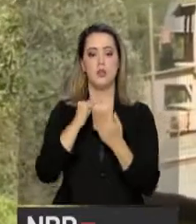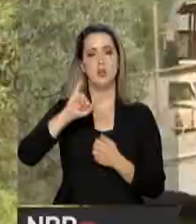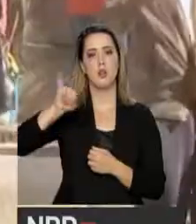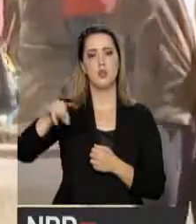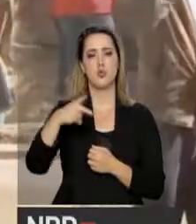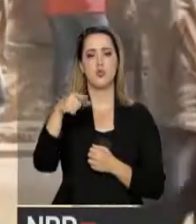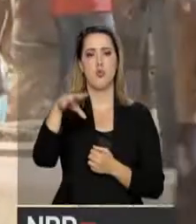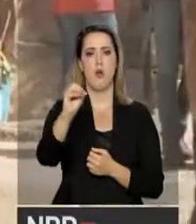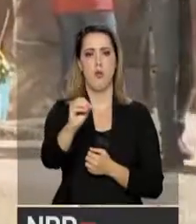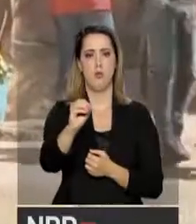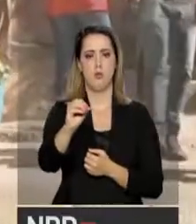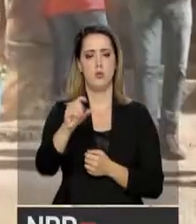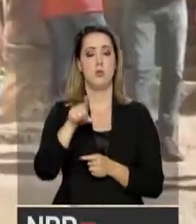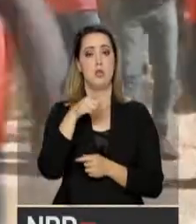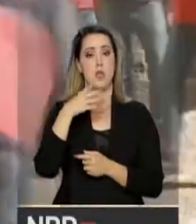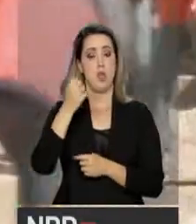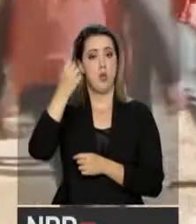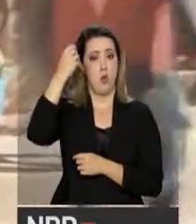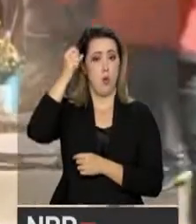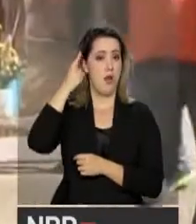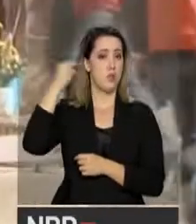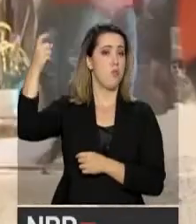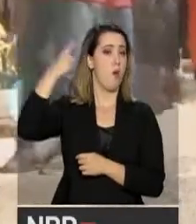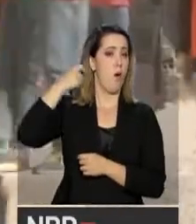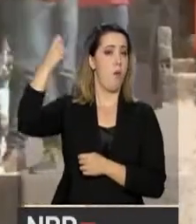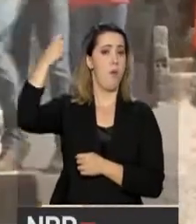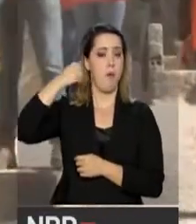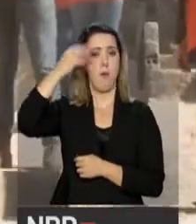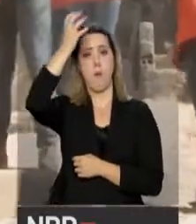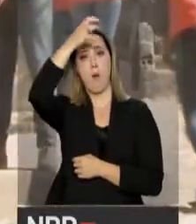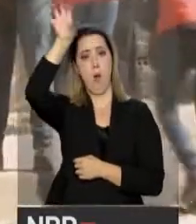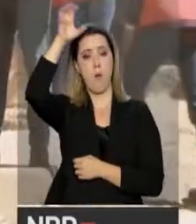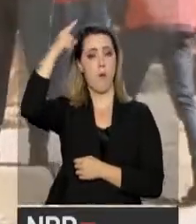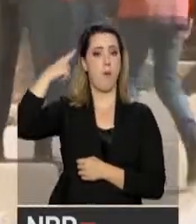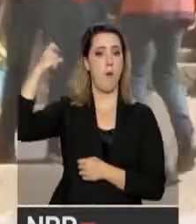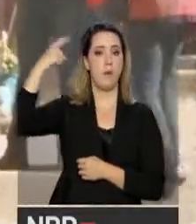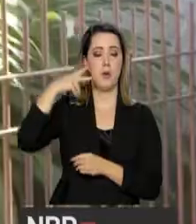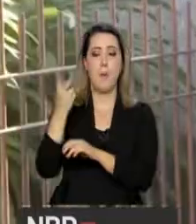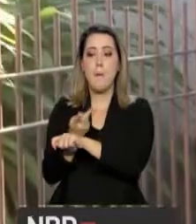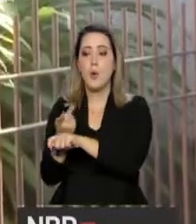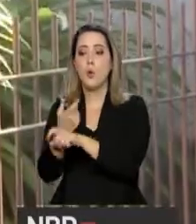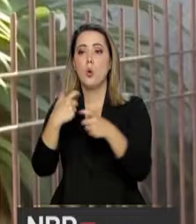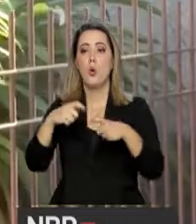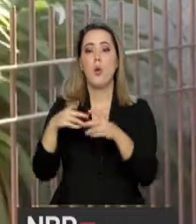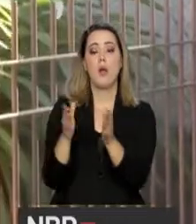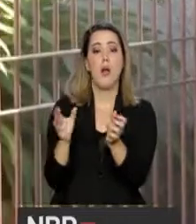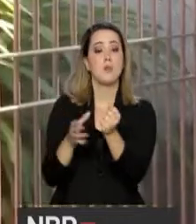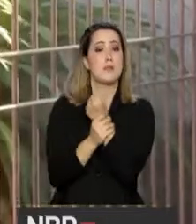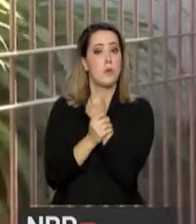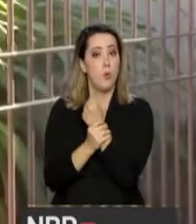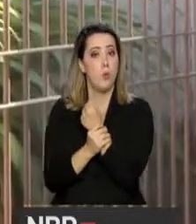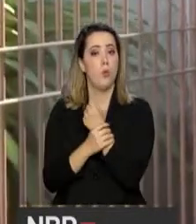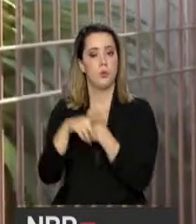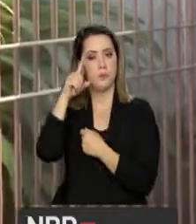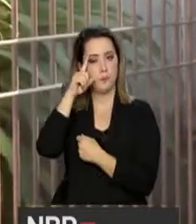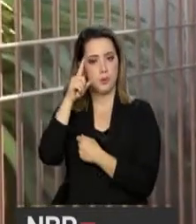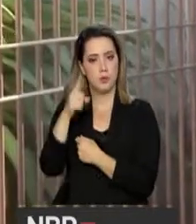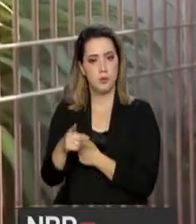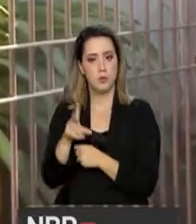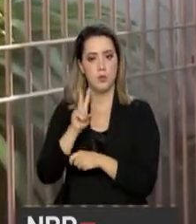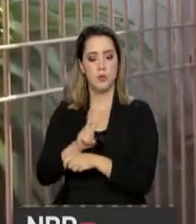em Petrópolis, quando a sirene soou, dando aviso aos moradores para procurarem um abrigo mais próximo designado pela Defesa